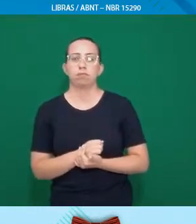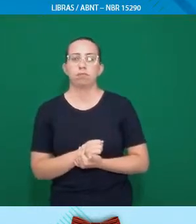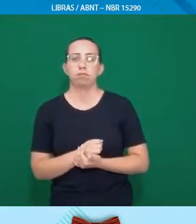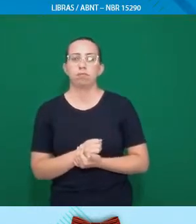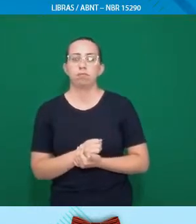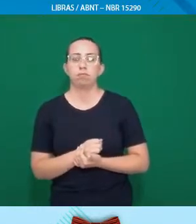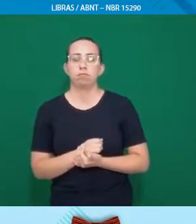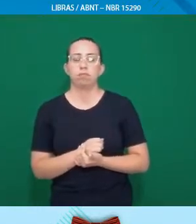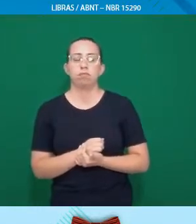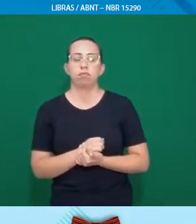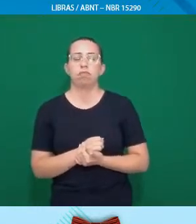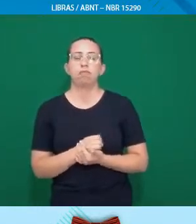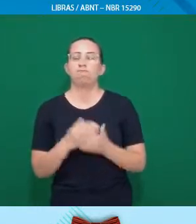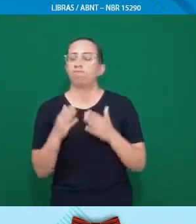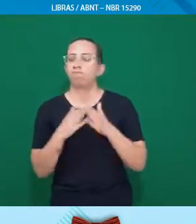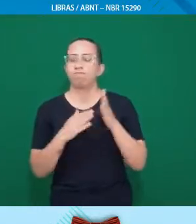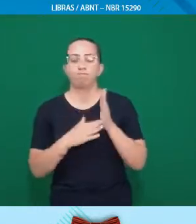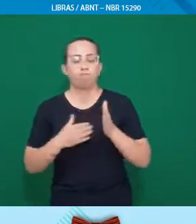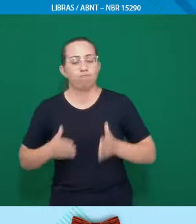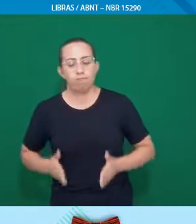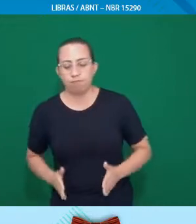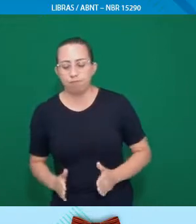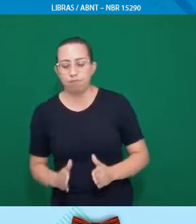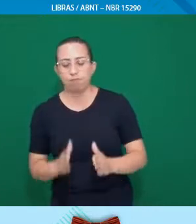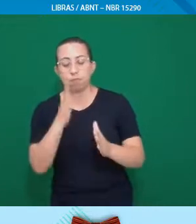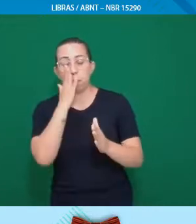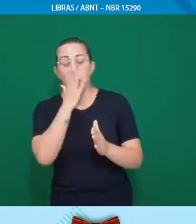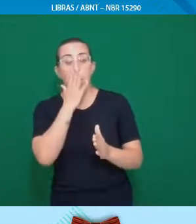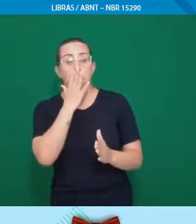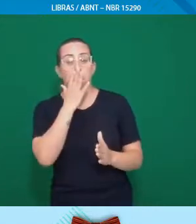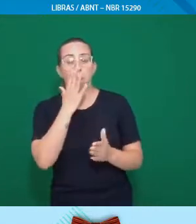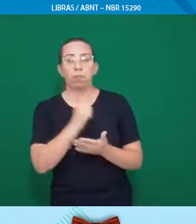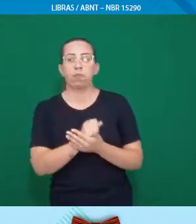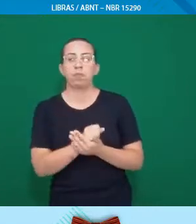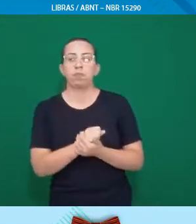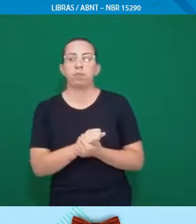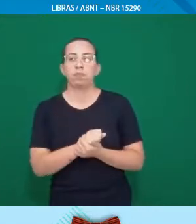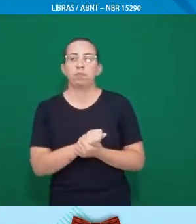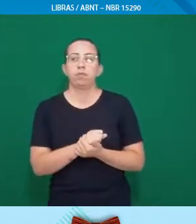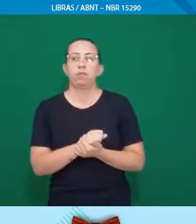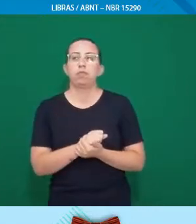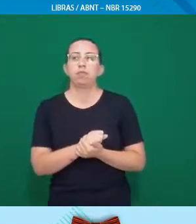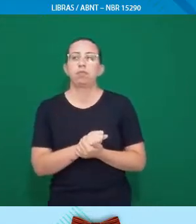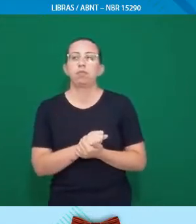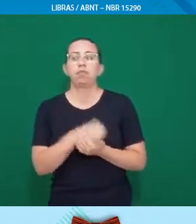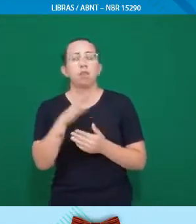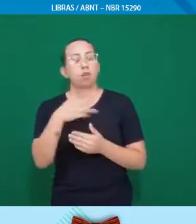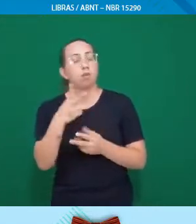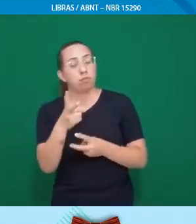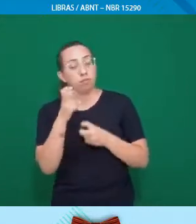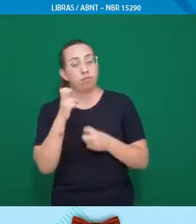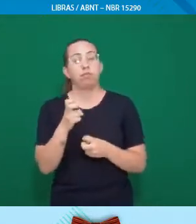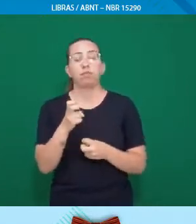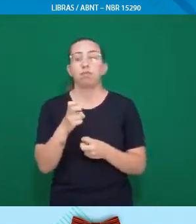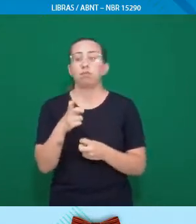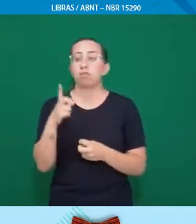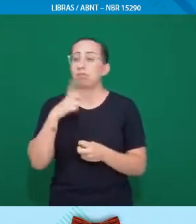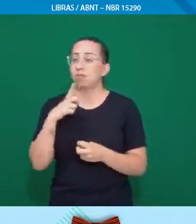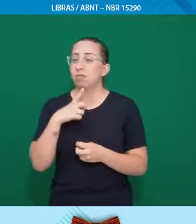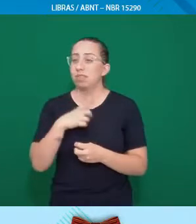em todo o percurso que buscar e quando percebeu